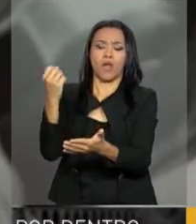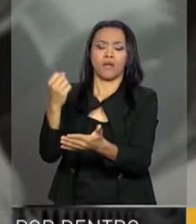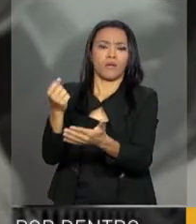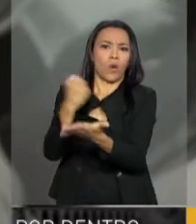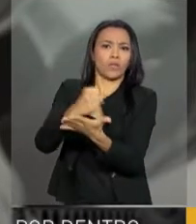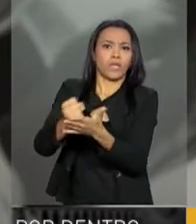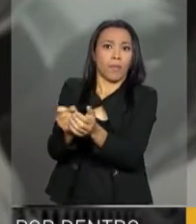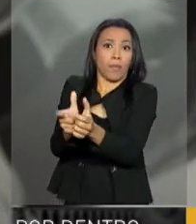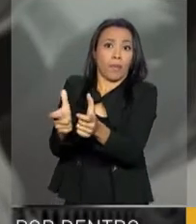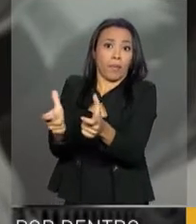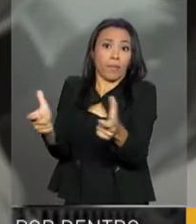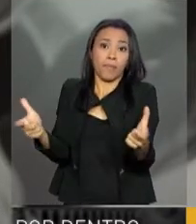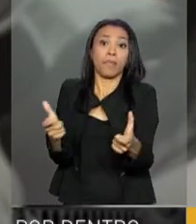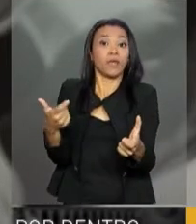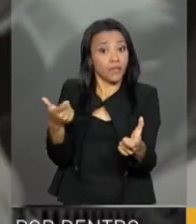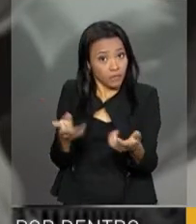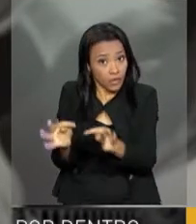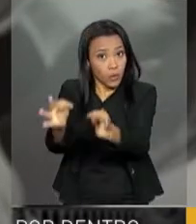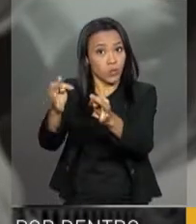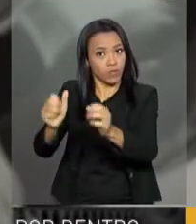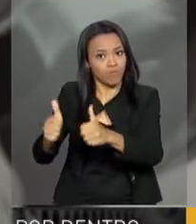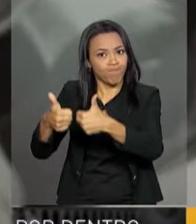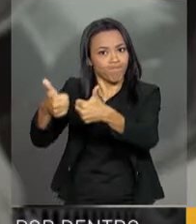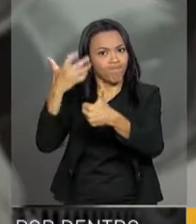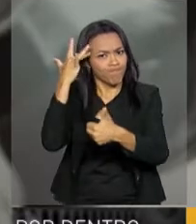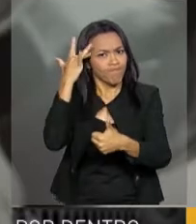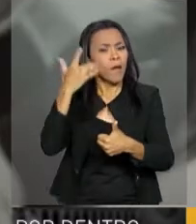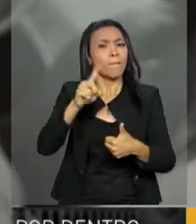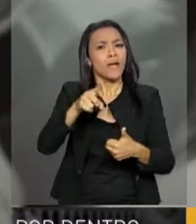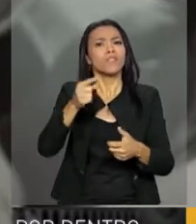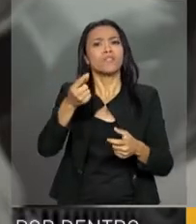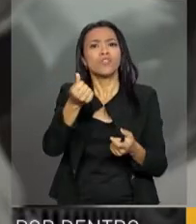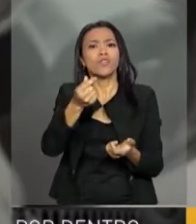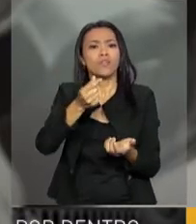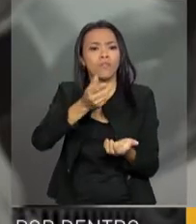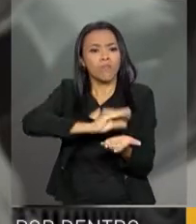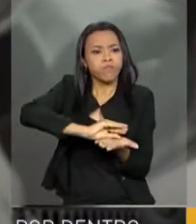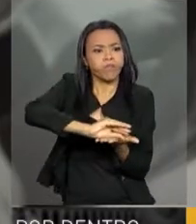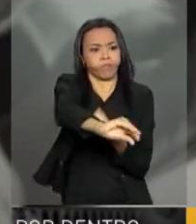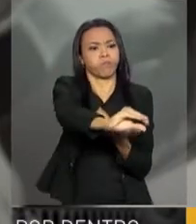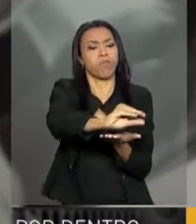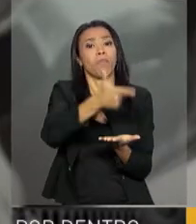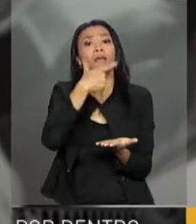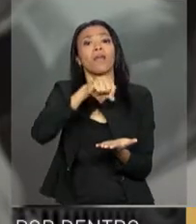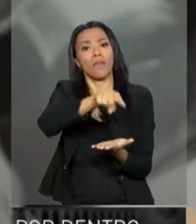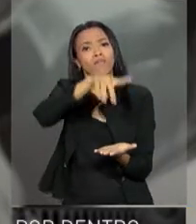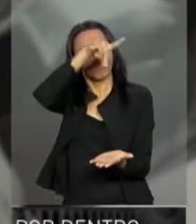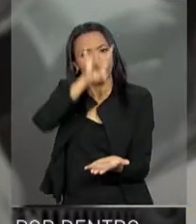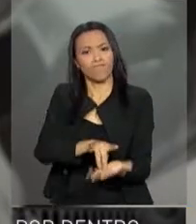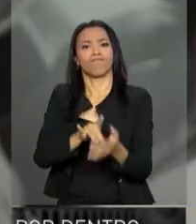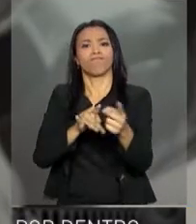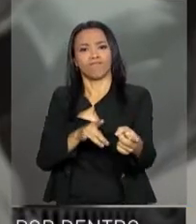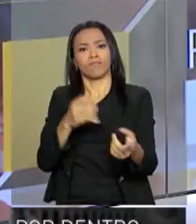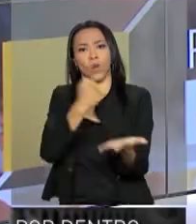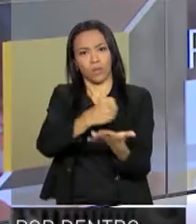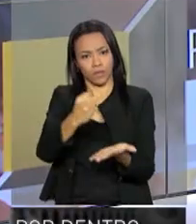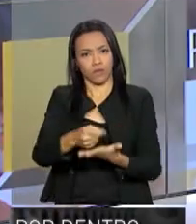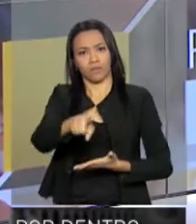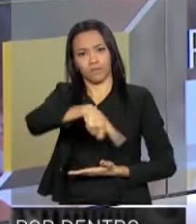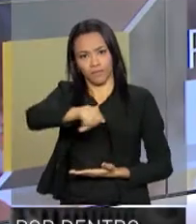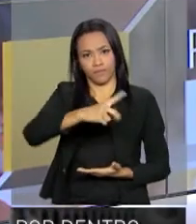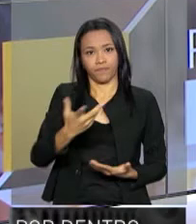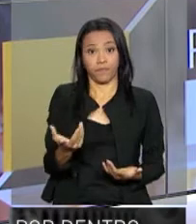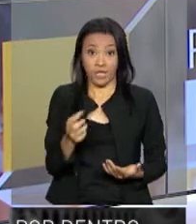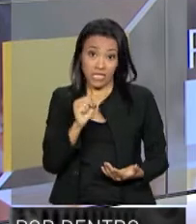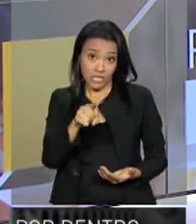investindo em tecnologia, mas está na hora de investir muito dinheiro em quem gera realmente os empregos.